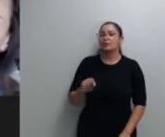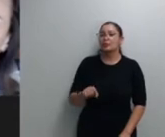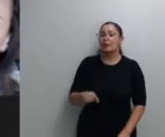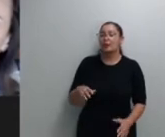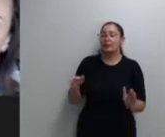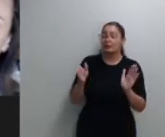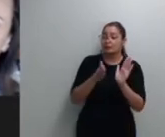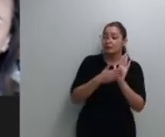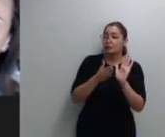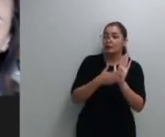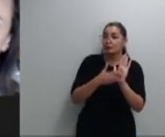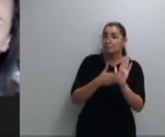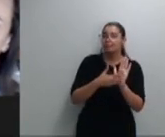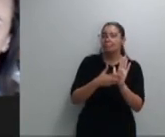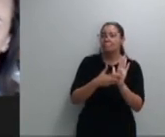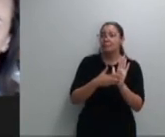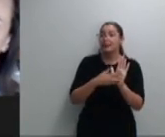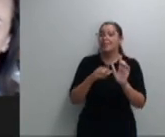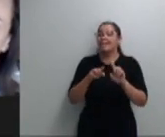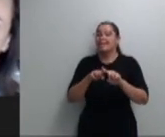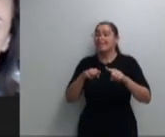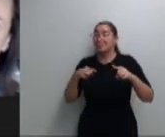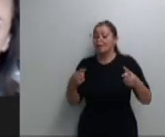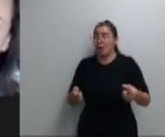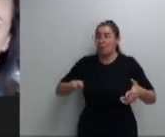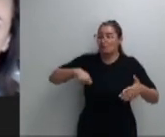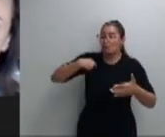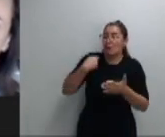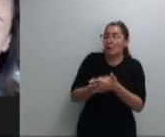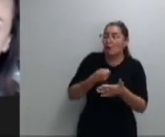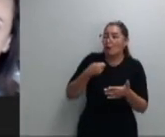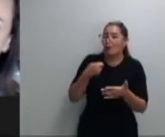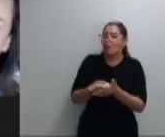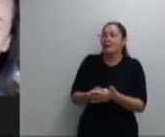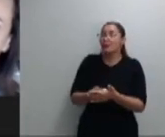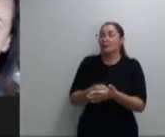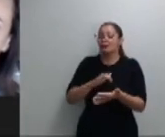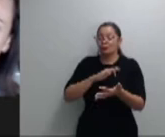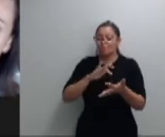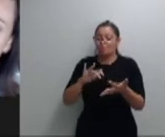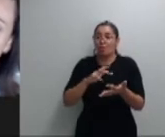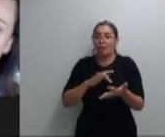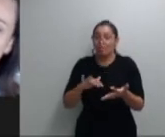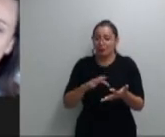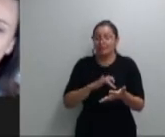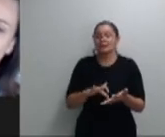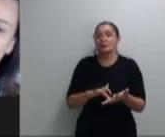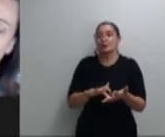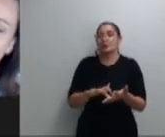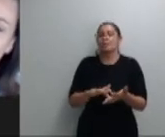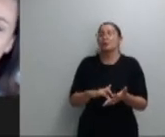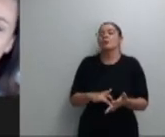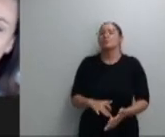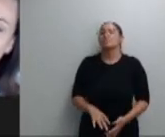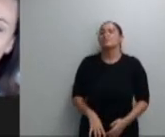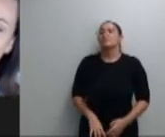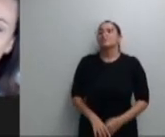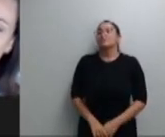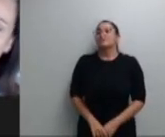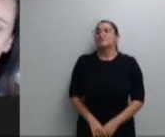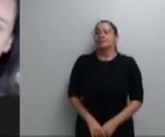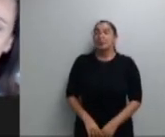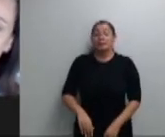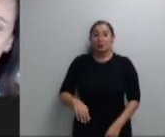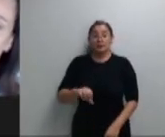da comissão então foi determinado que sejam computados para as provas e títulos do certame os títulos